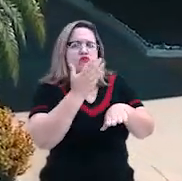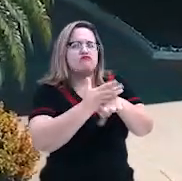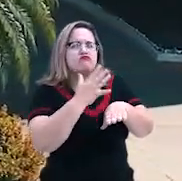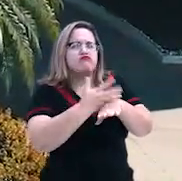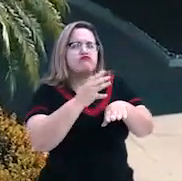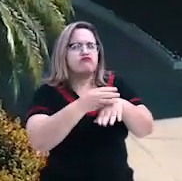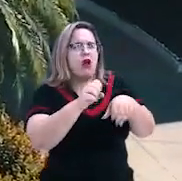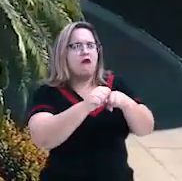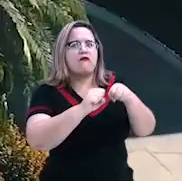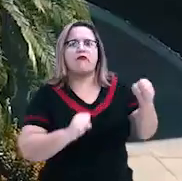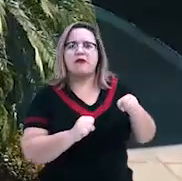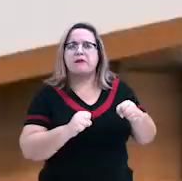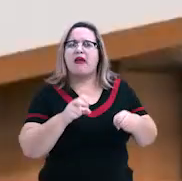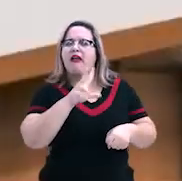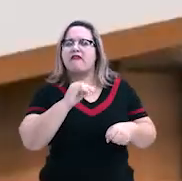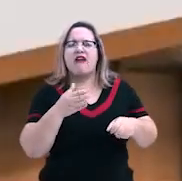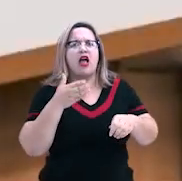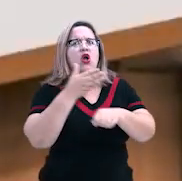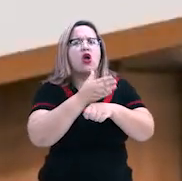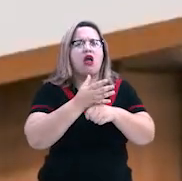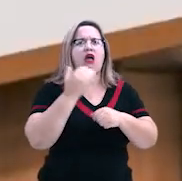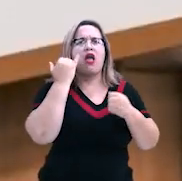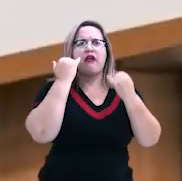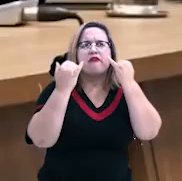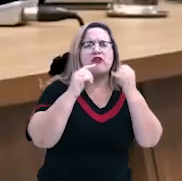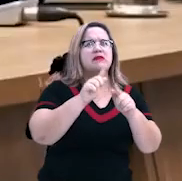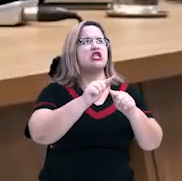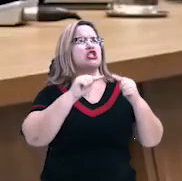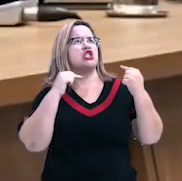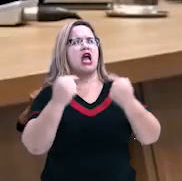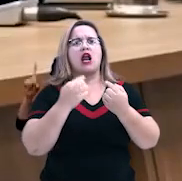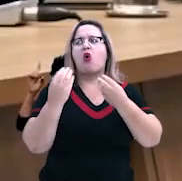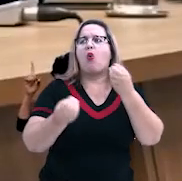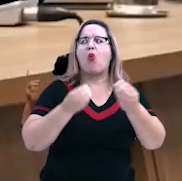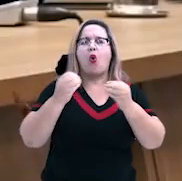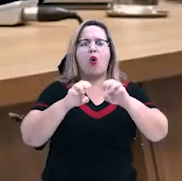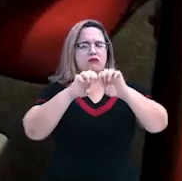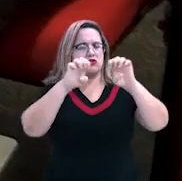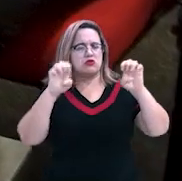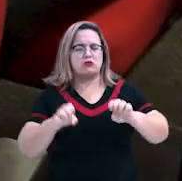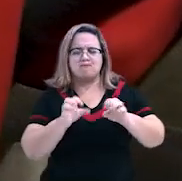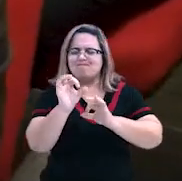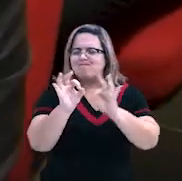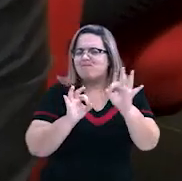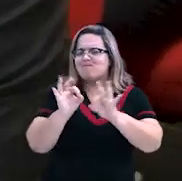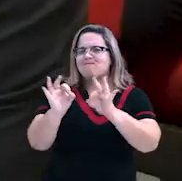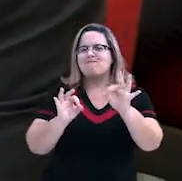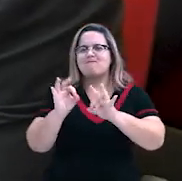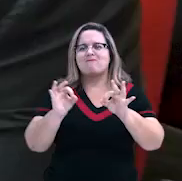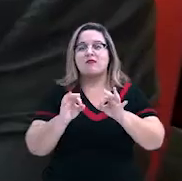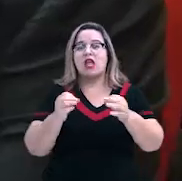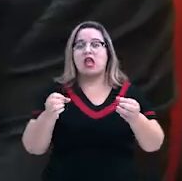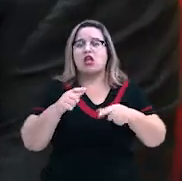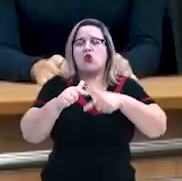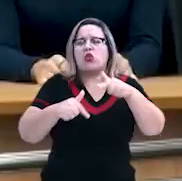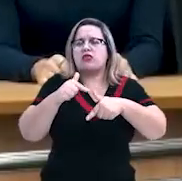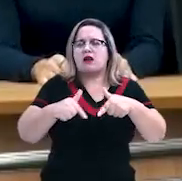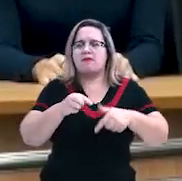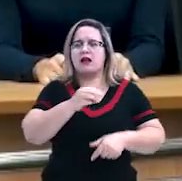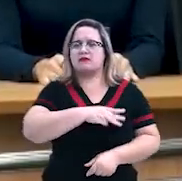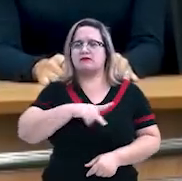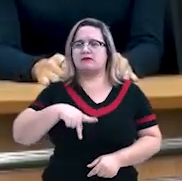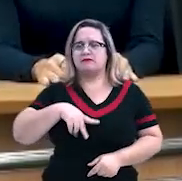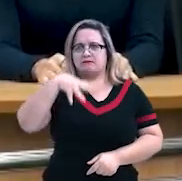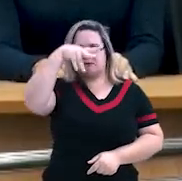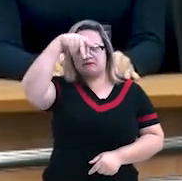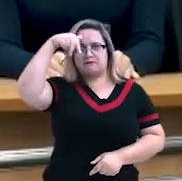de um curso de formação em que terão acesso às informações gerais sobre a estrutura organizacional e